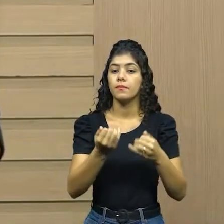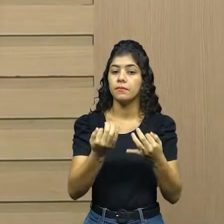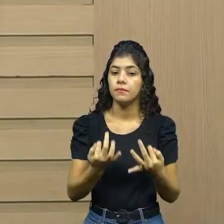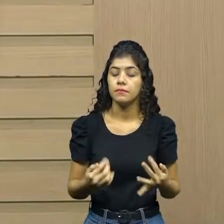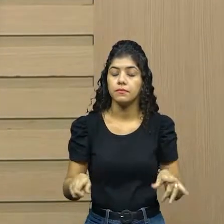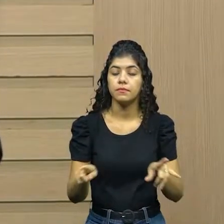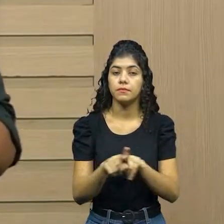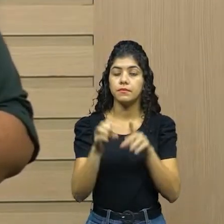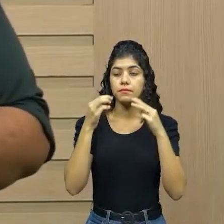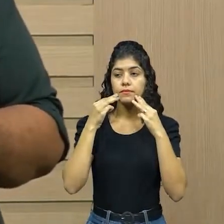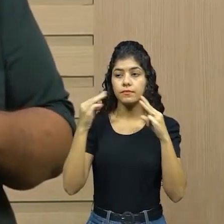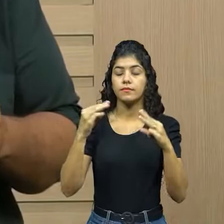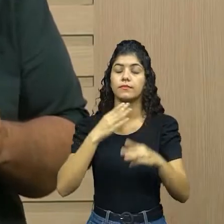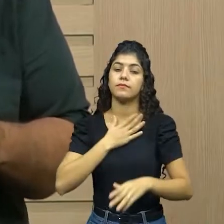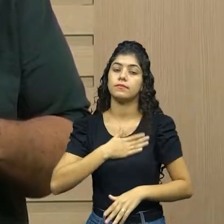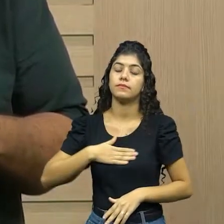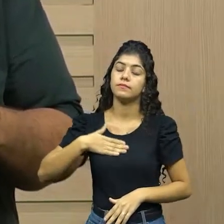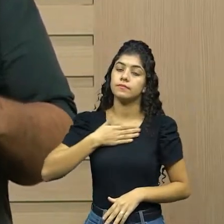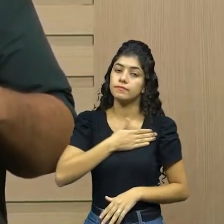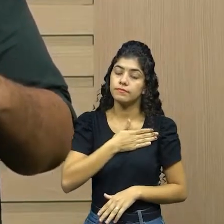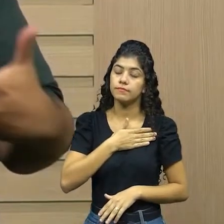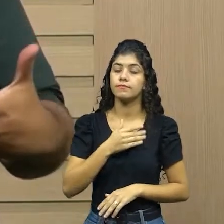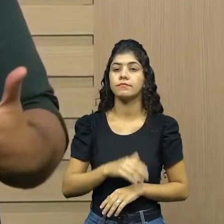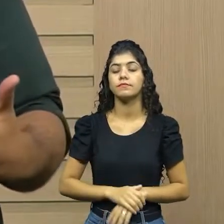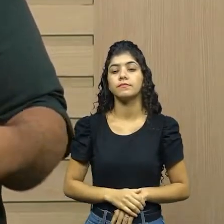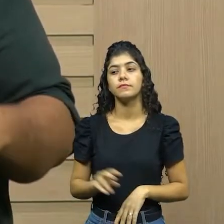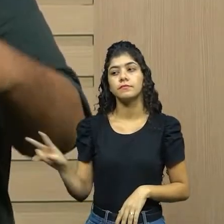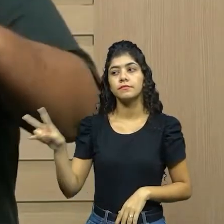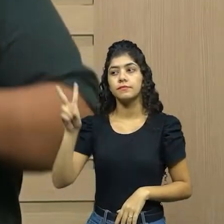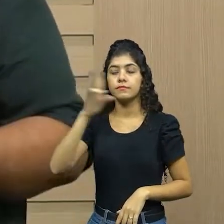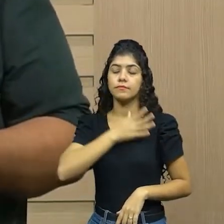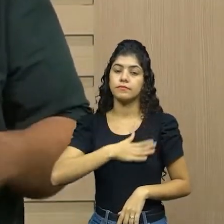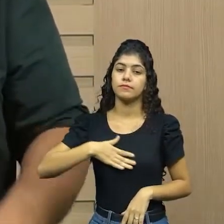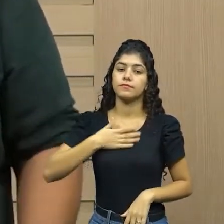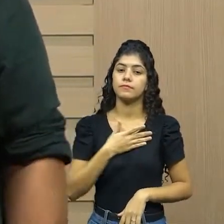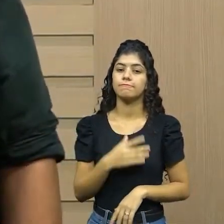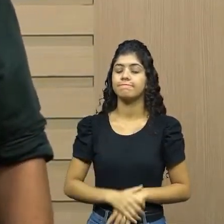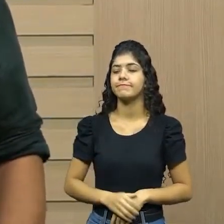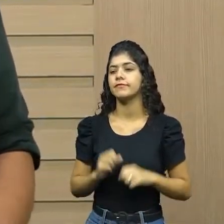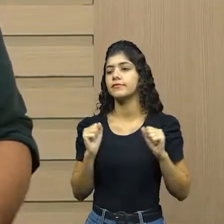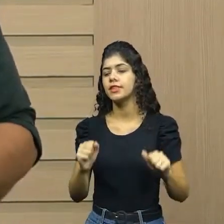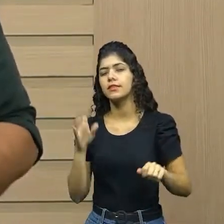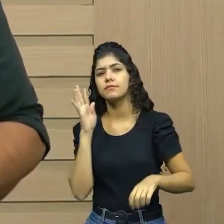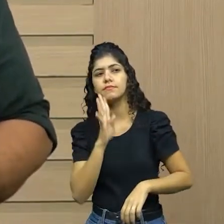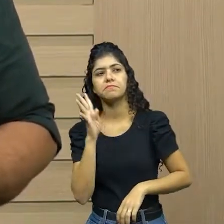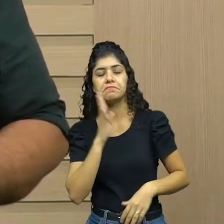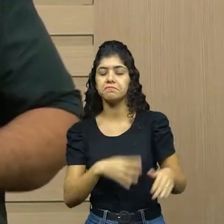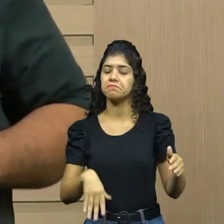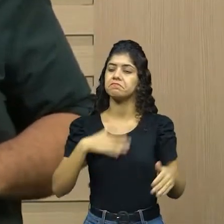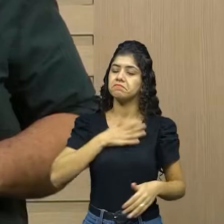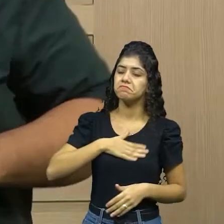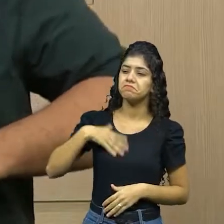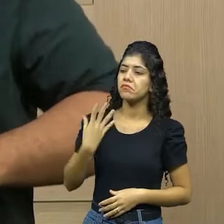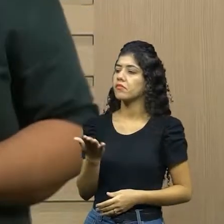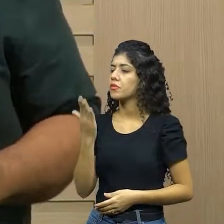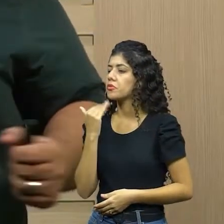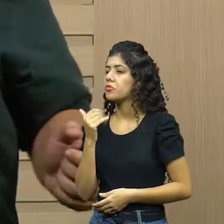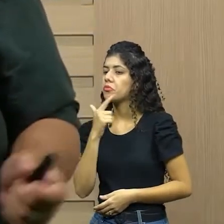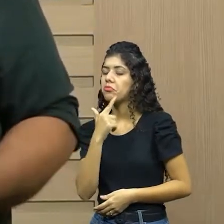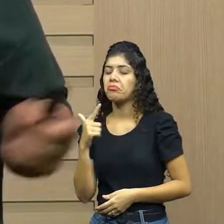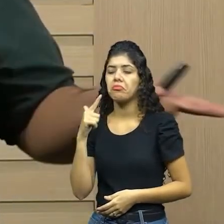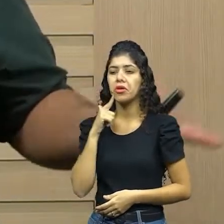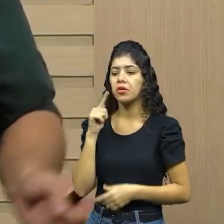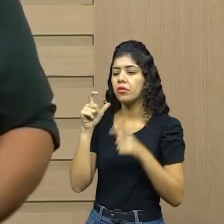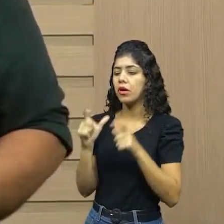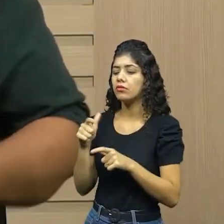de marketing de satisfação, tá bom? O valor e satisfação. Poxa, que legal, fui em tal lugar, eu gostei tanto de comer naquele lugar.